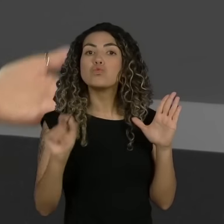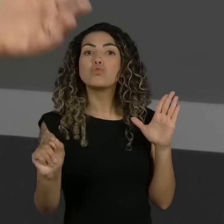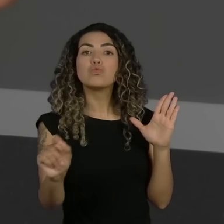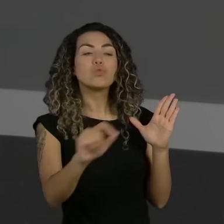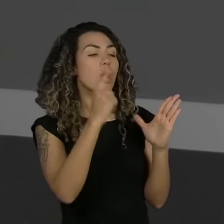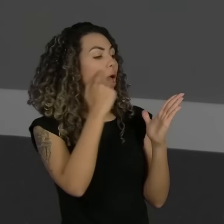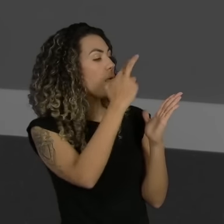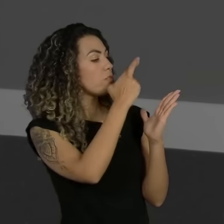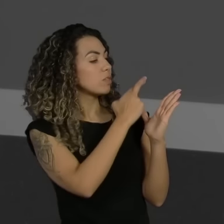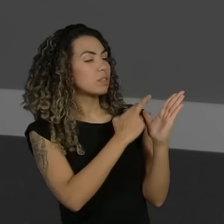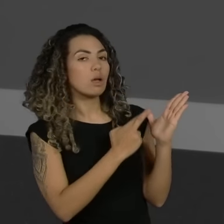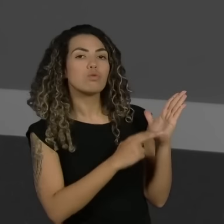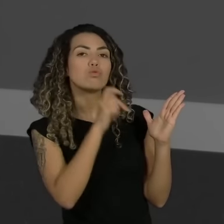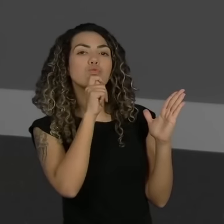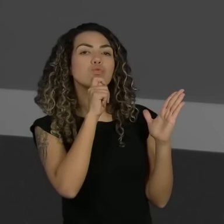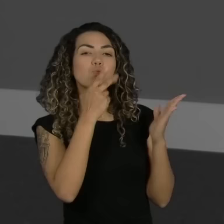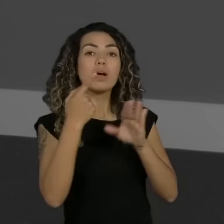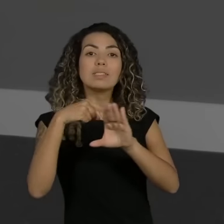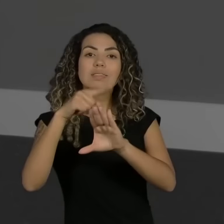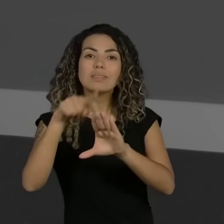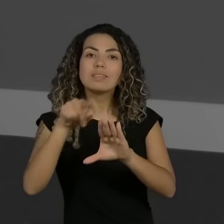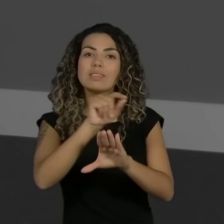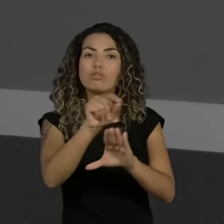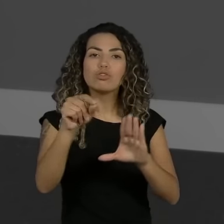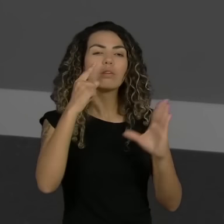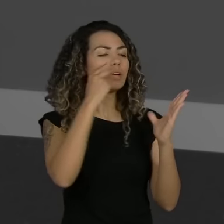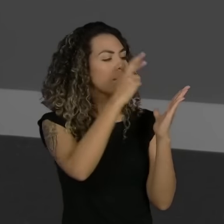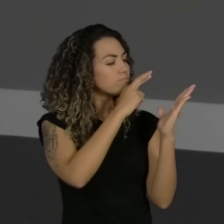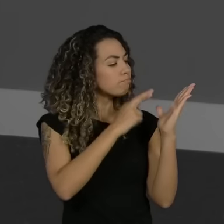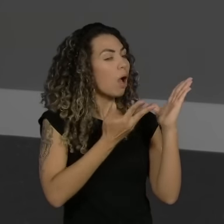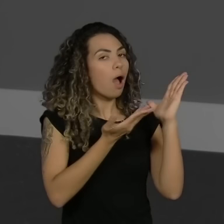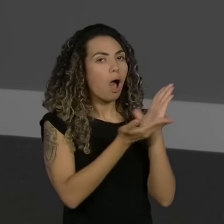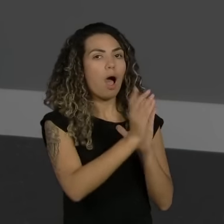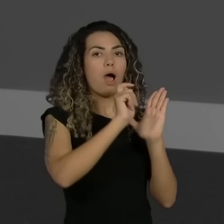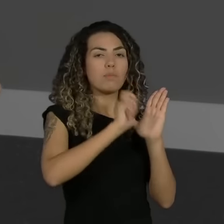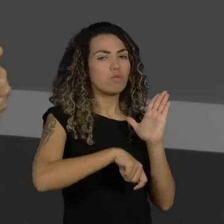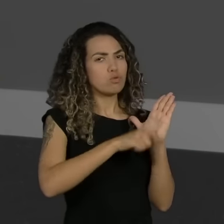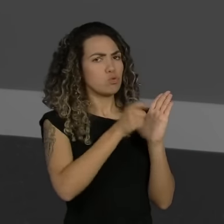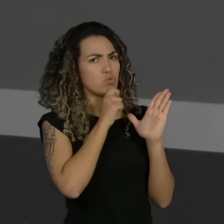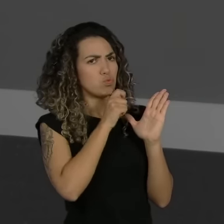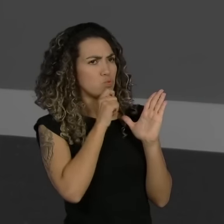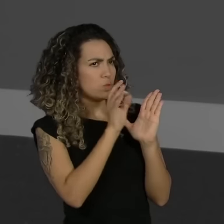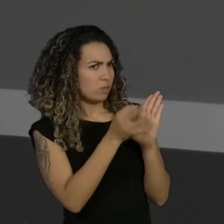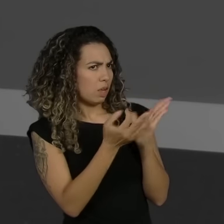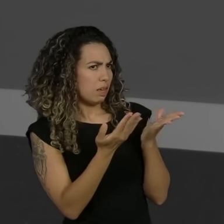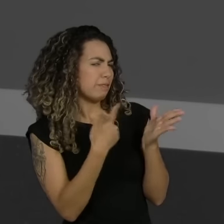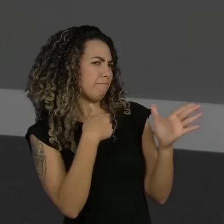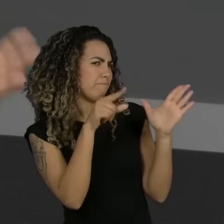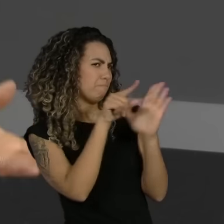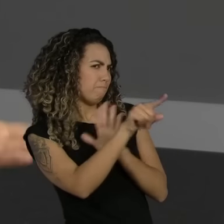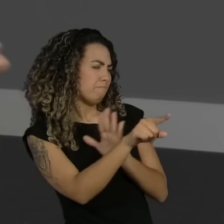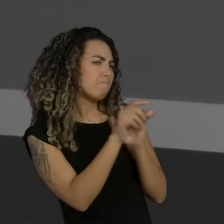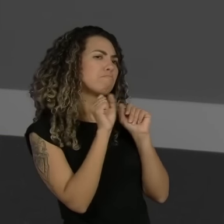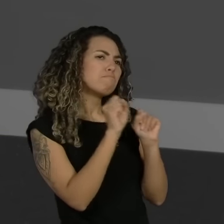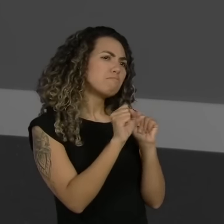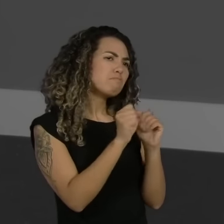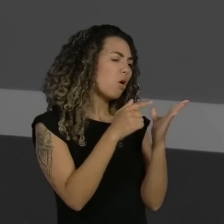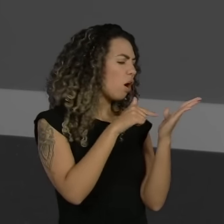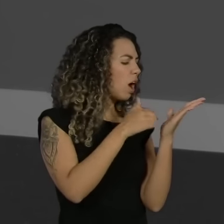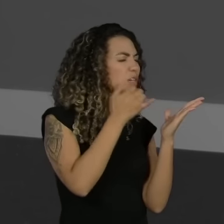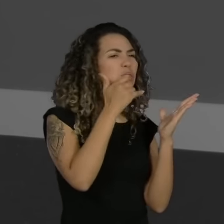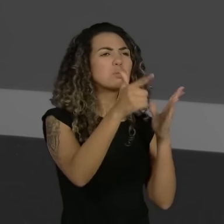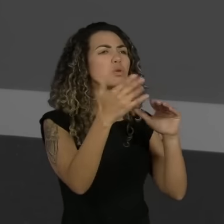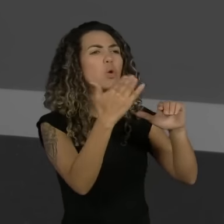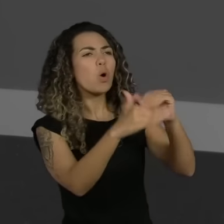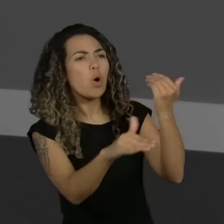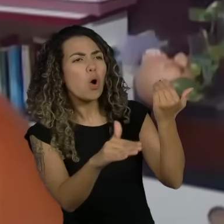ou seja, outros cientistas ainda não validaram o estudo científico. Você acha que corre o risco da gente ter alguma